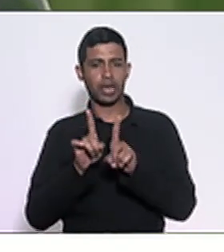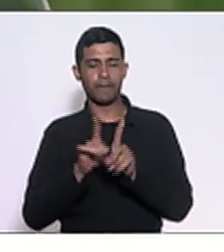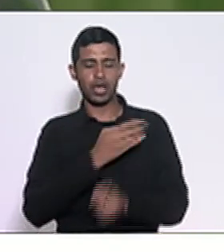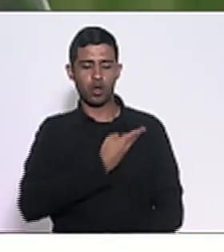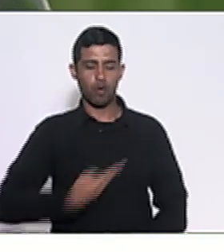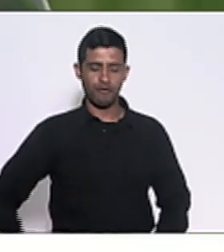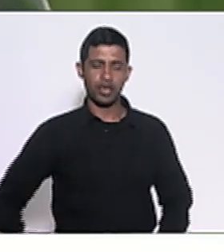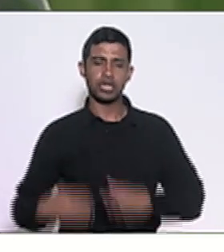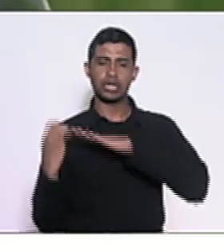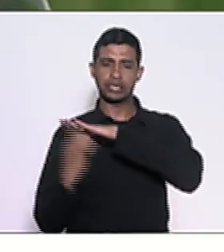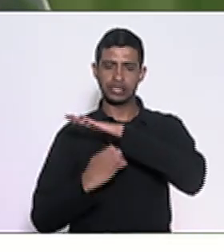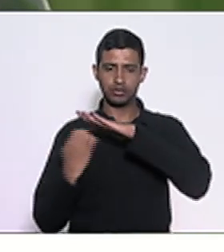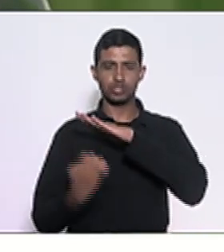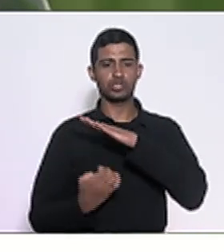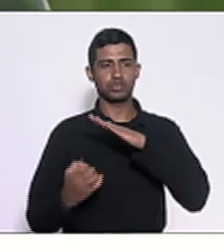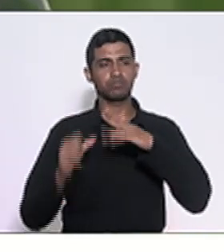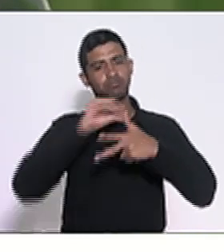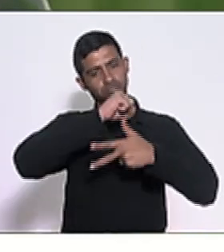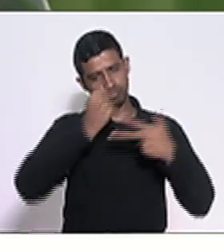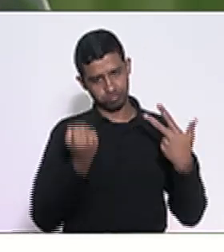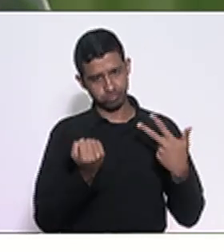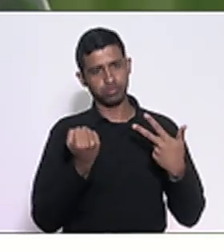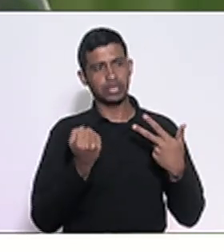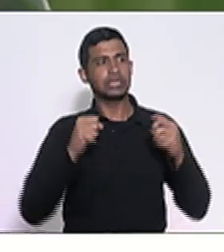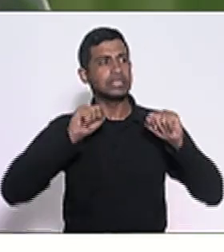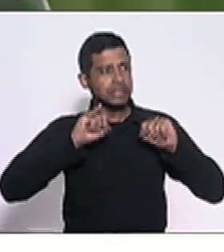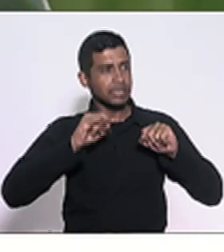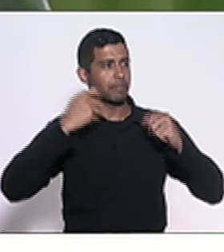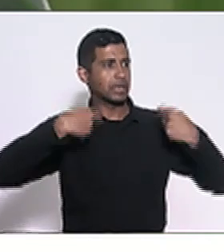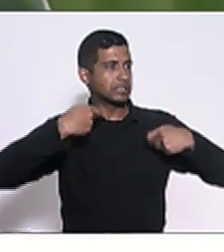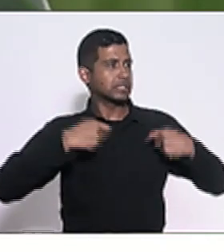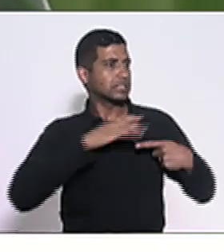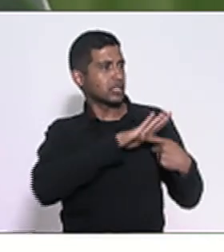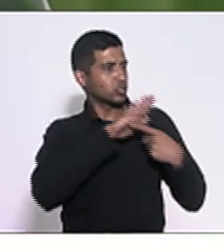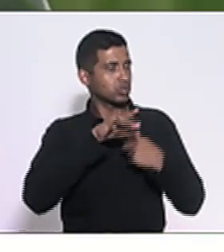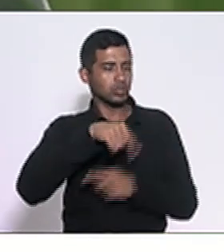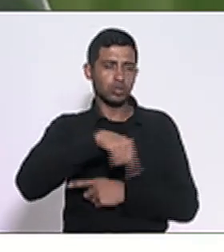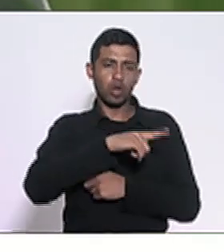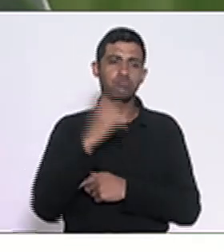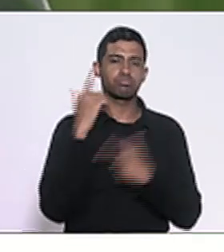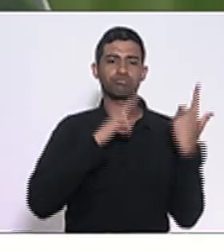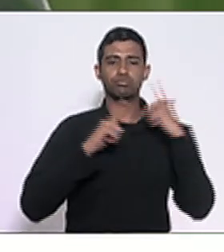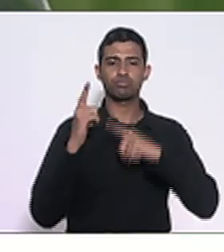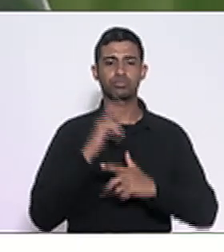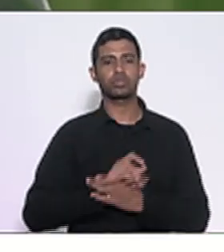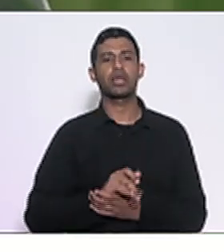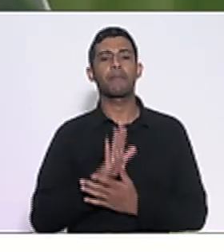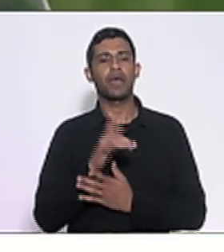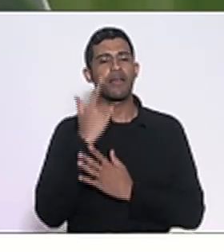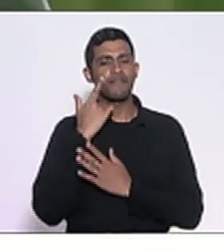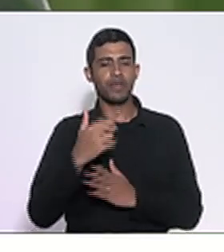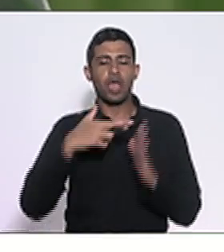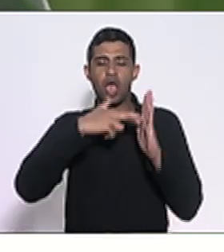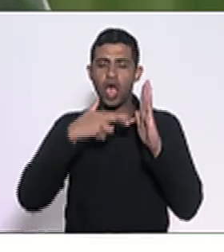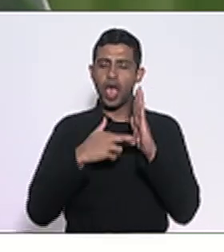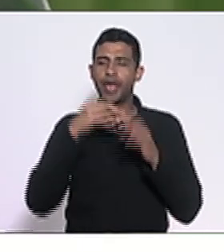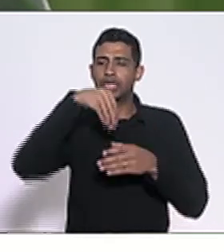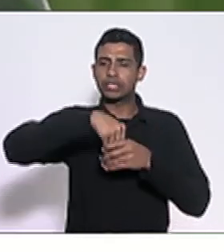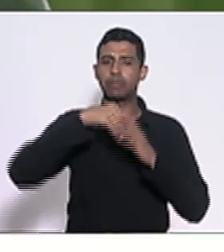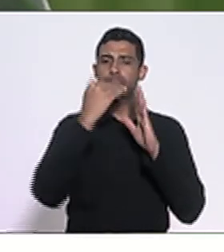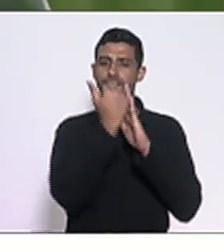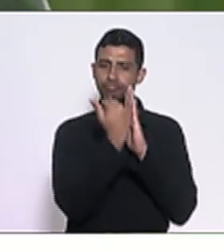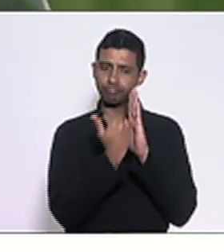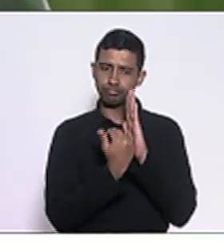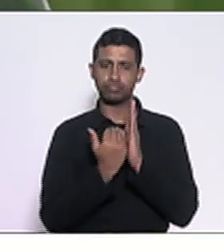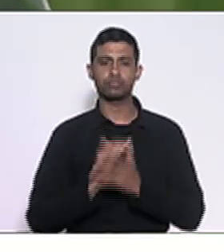outros poderes e órgãos que venham a necessitar da nossa ajuda. O regimento interno já está em vias, até um pouquinho atrasado